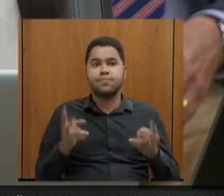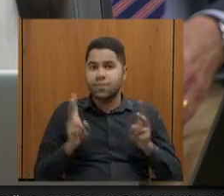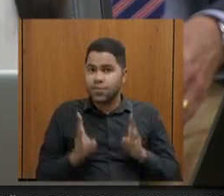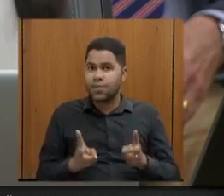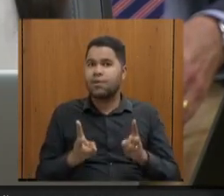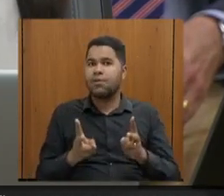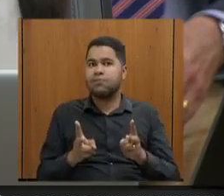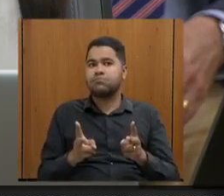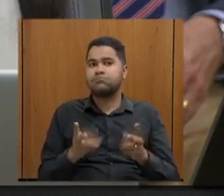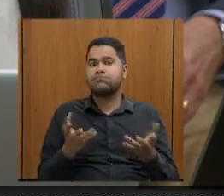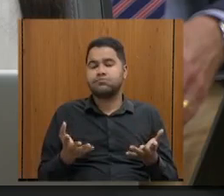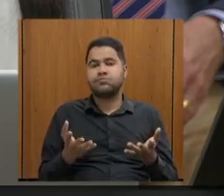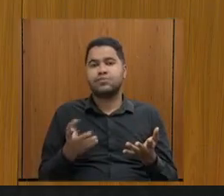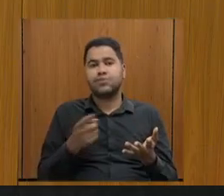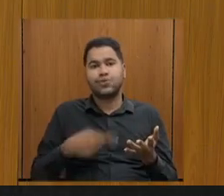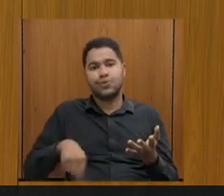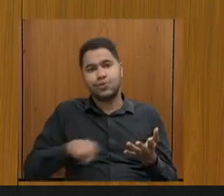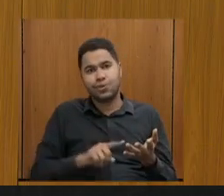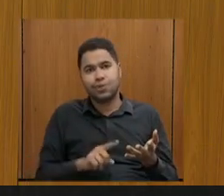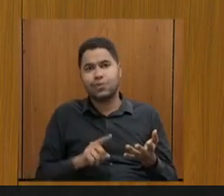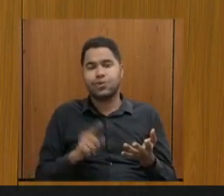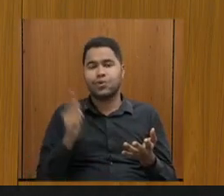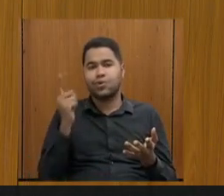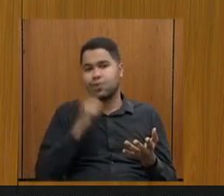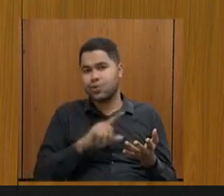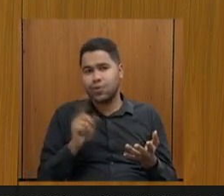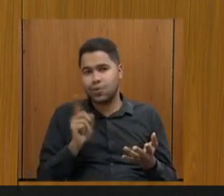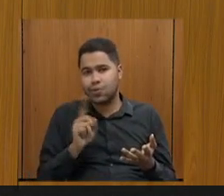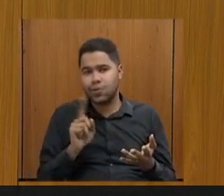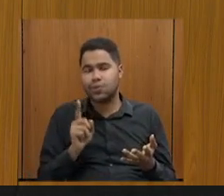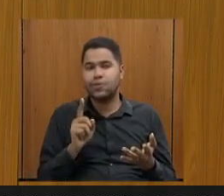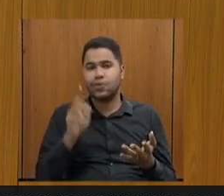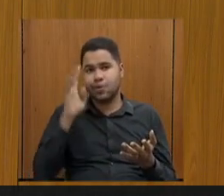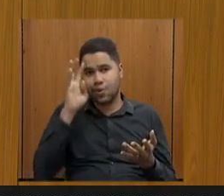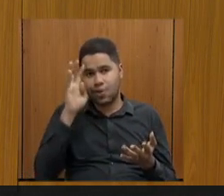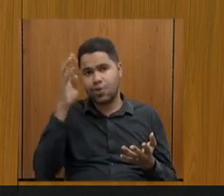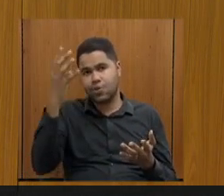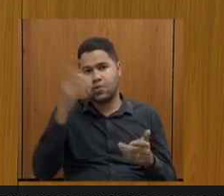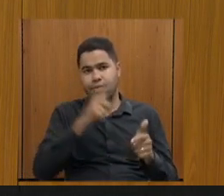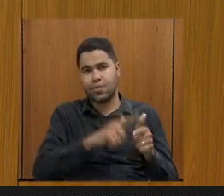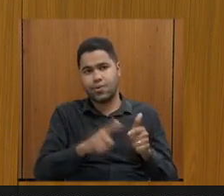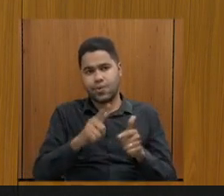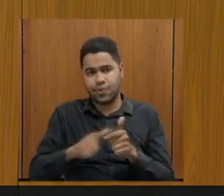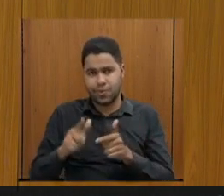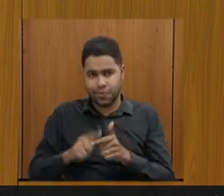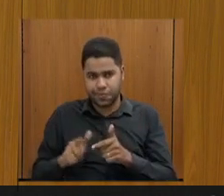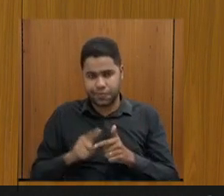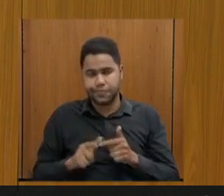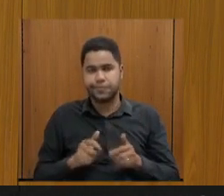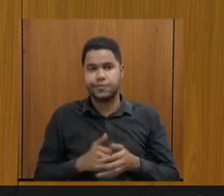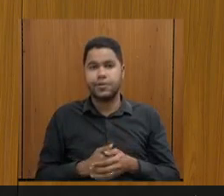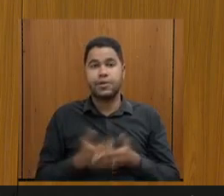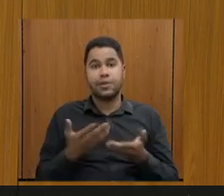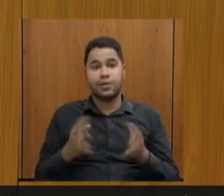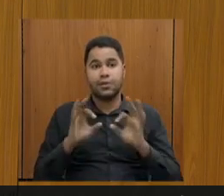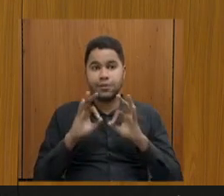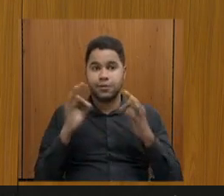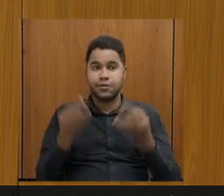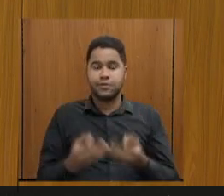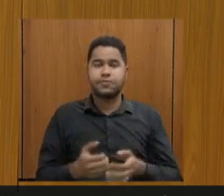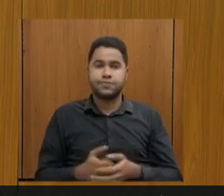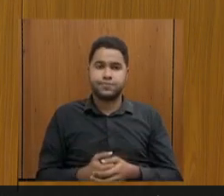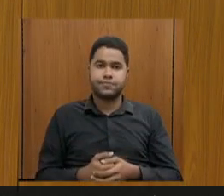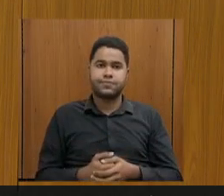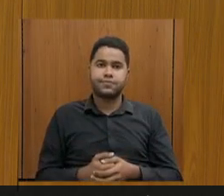no gargalo EA gente não consiga aí resolver esses problemas dessas famílias